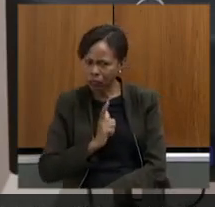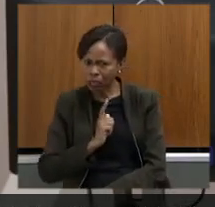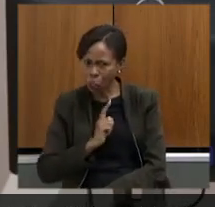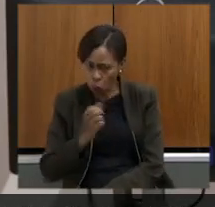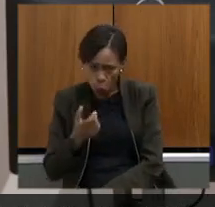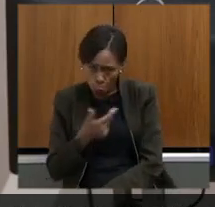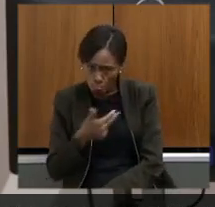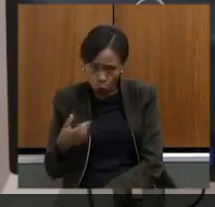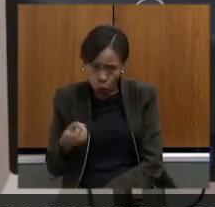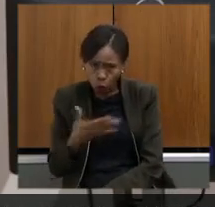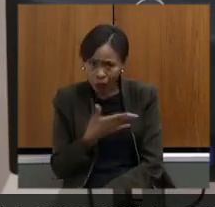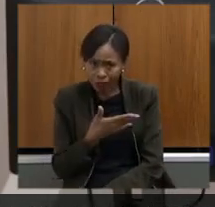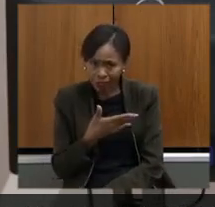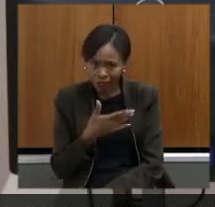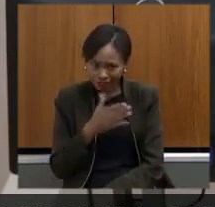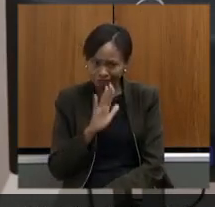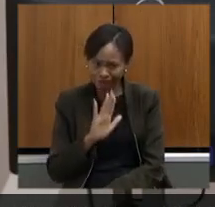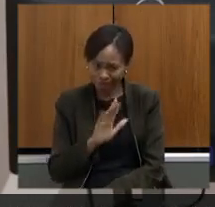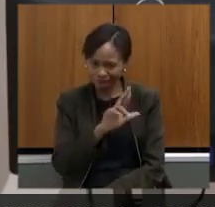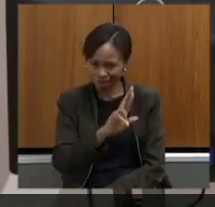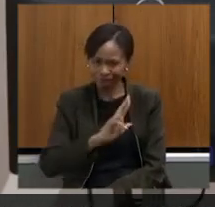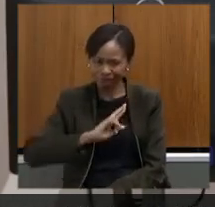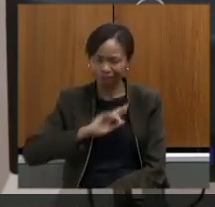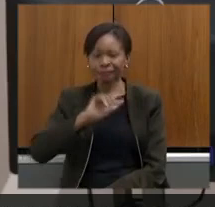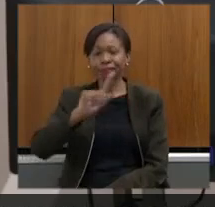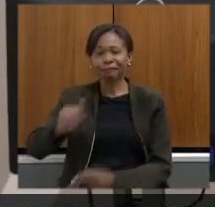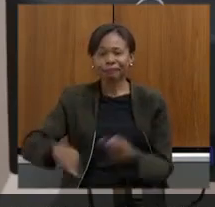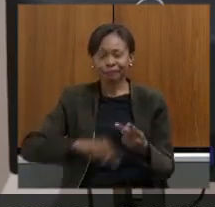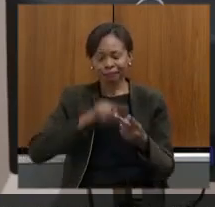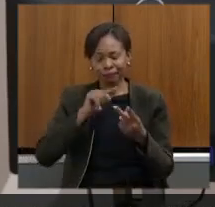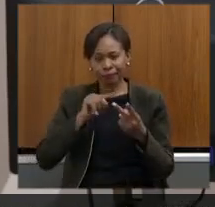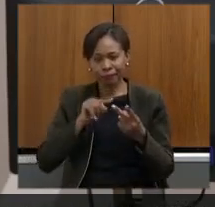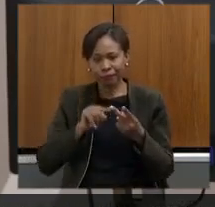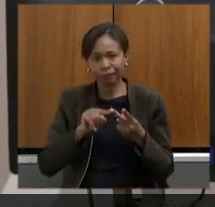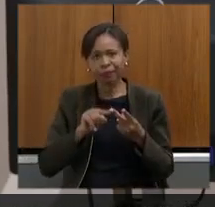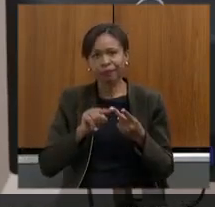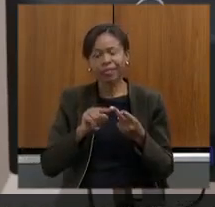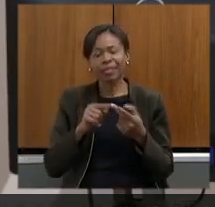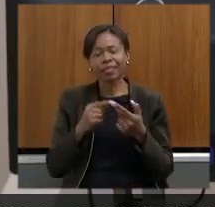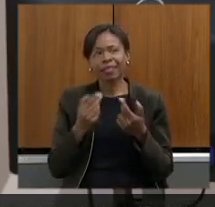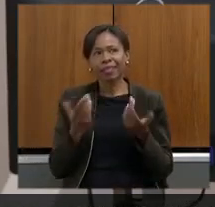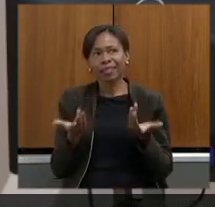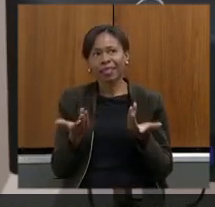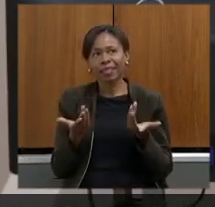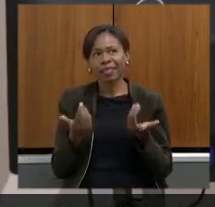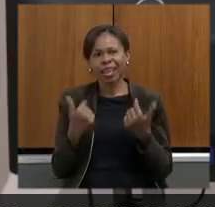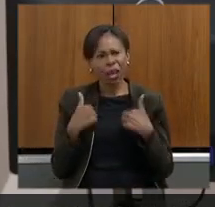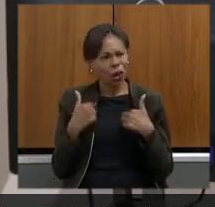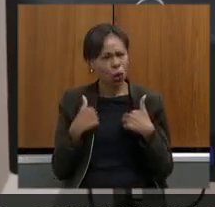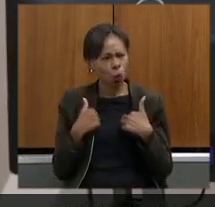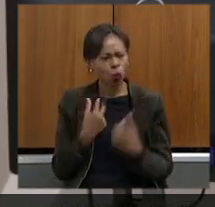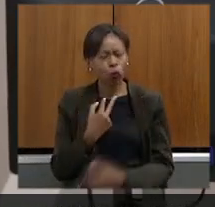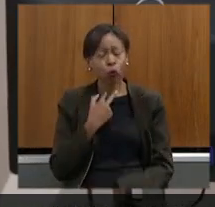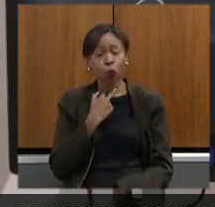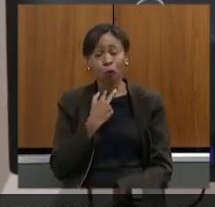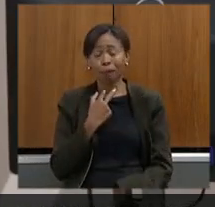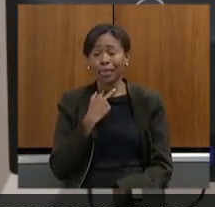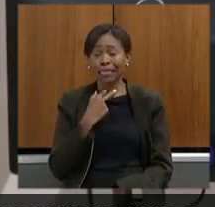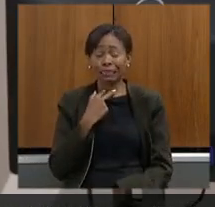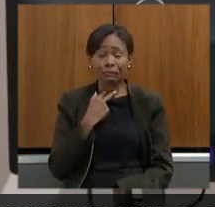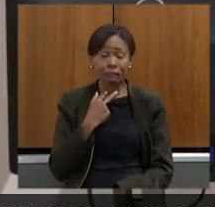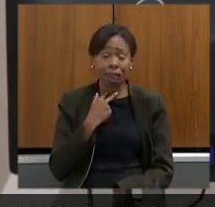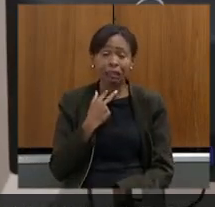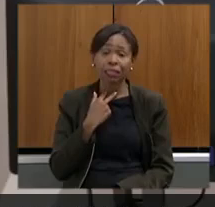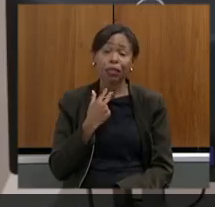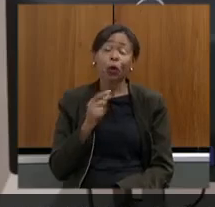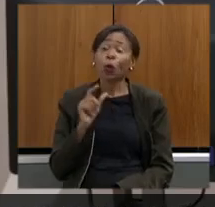falasse sobre isso depois eu queria aqui eu tenho eu tô ocupado como a questão